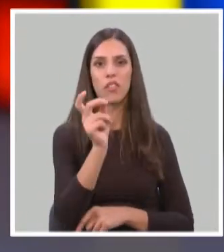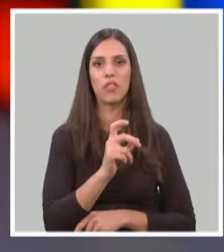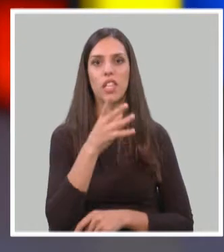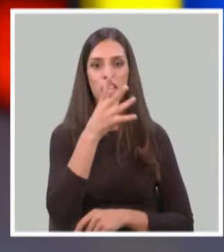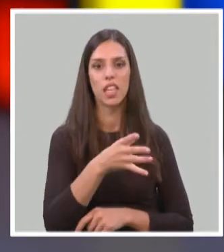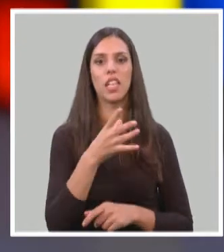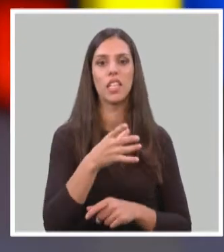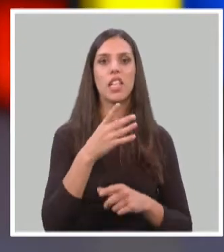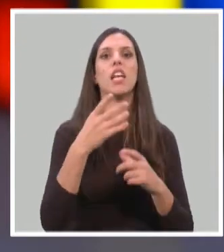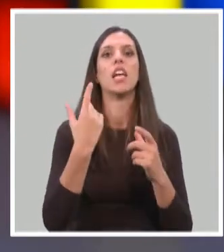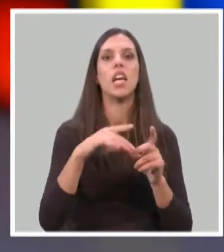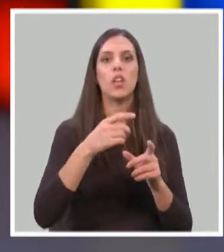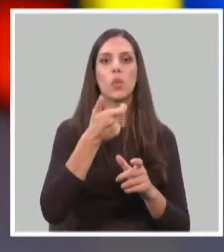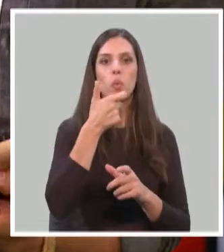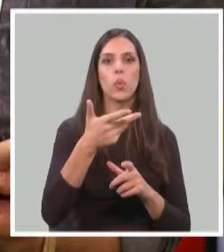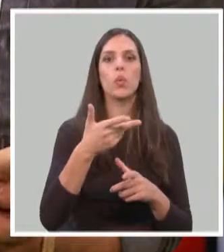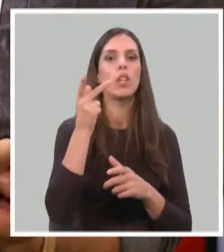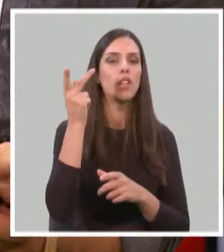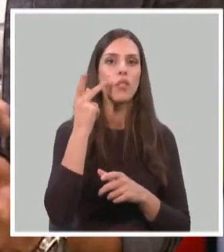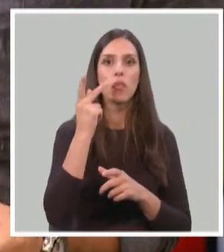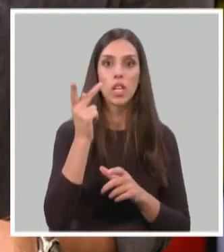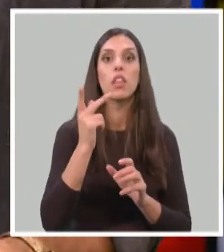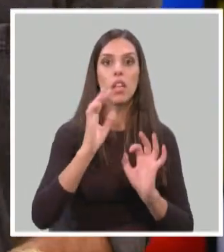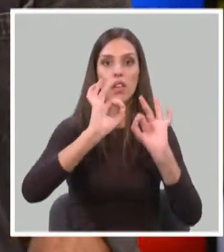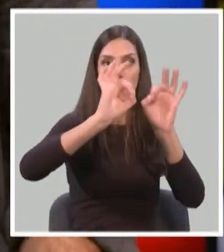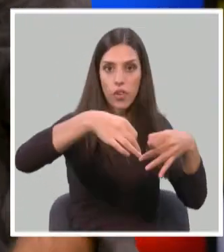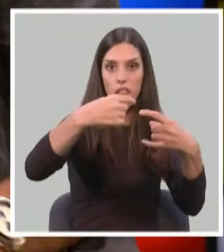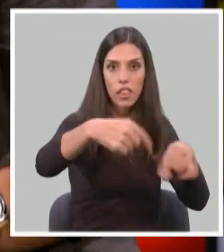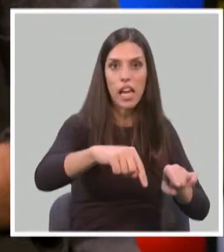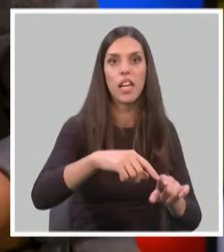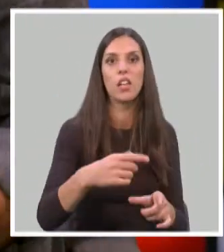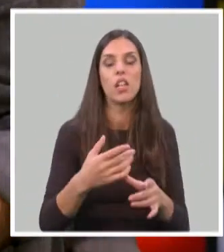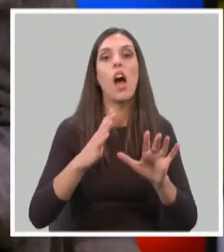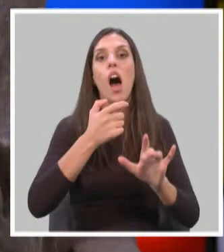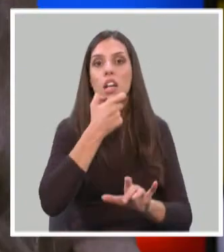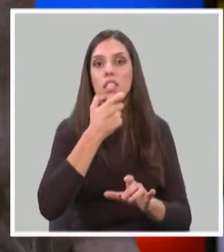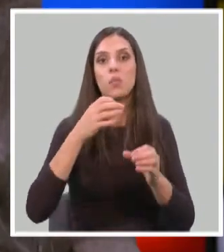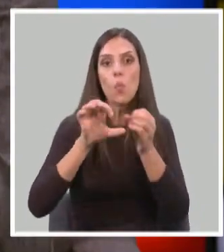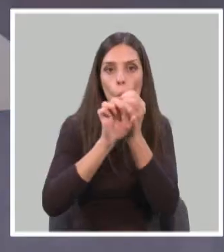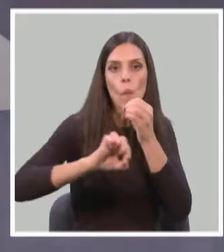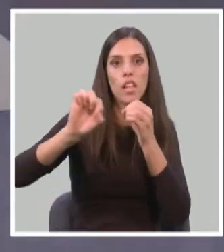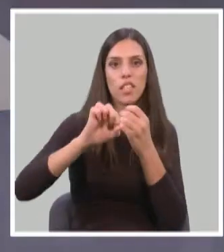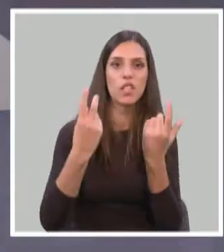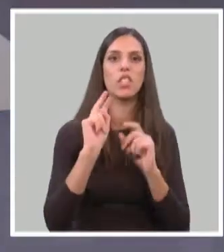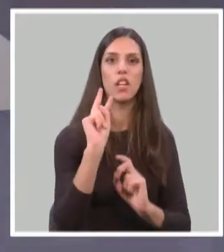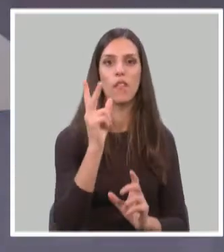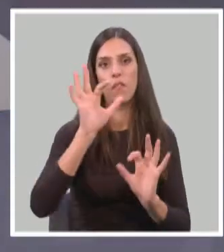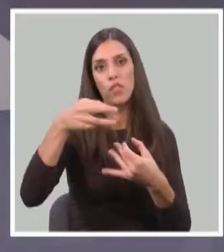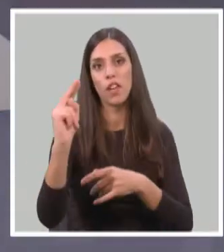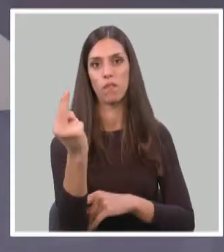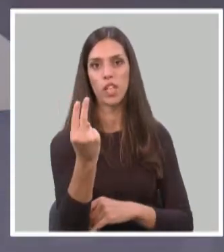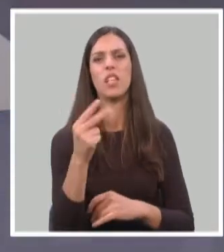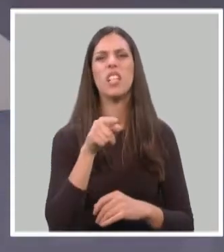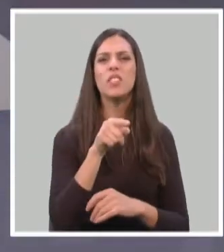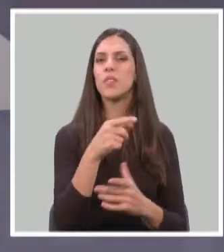tem um fim. Exceto a salsicha que tem dois. Saída... Na Rua Francisco Bahia, acho eu. Exatamente. A saída do 5